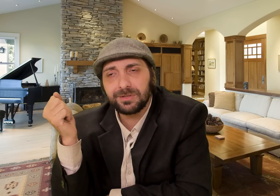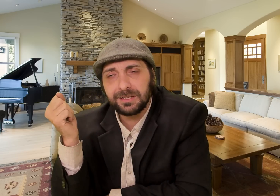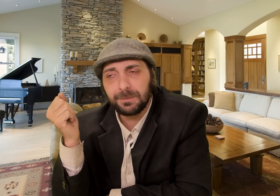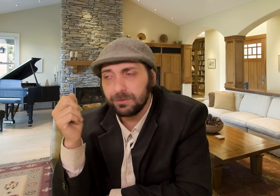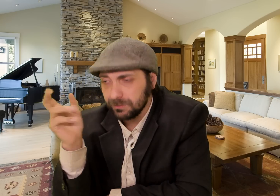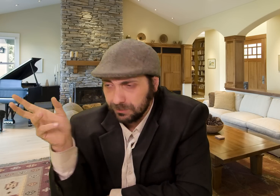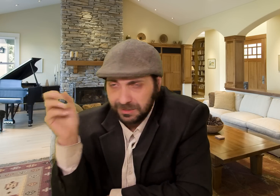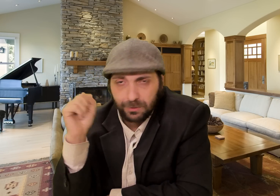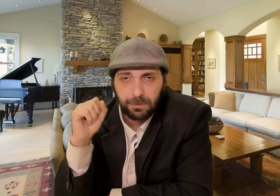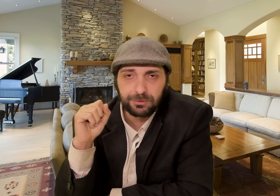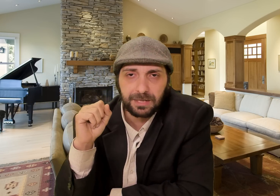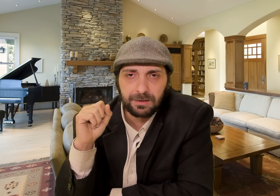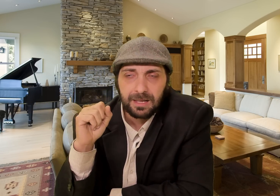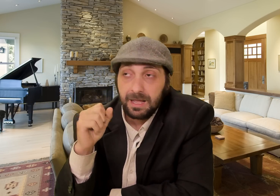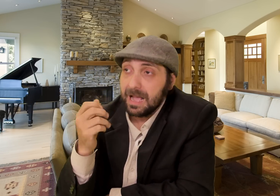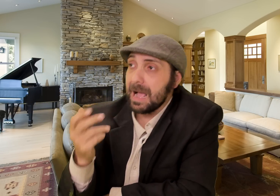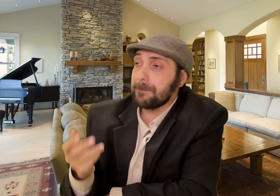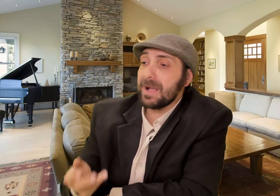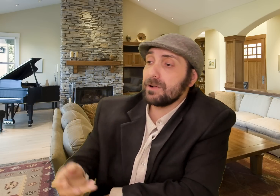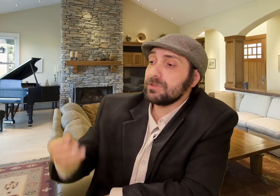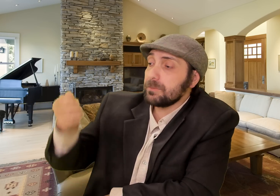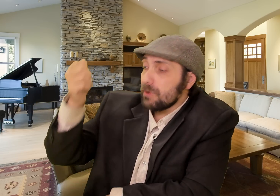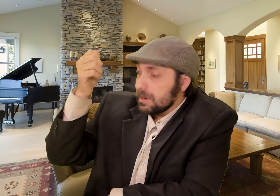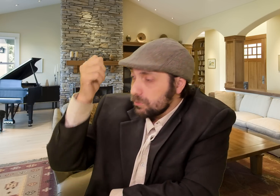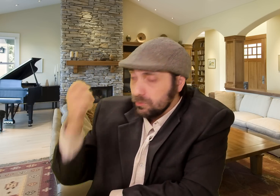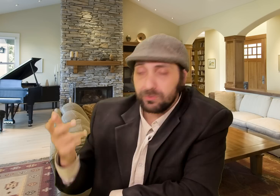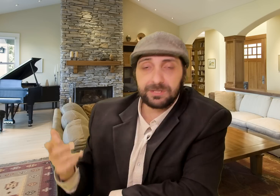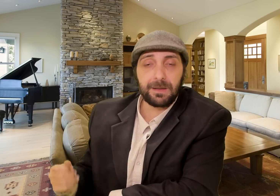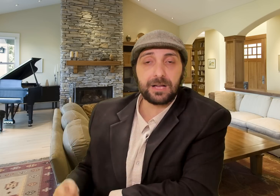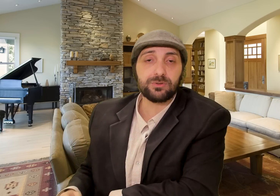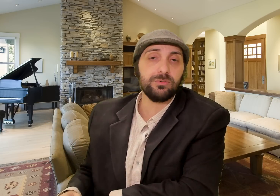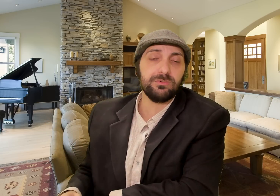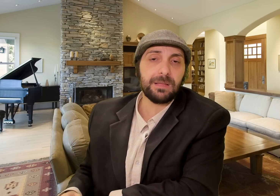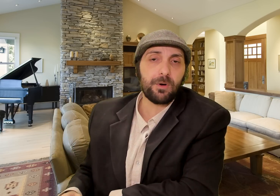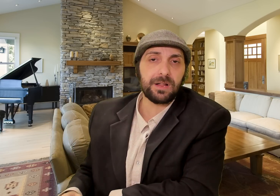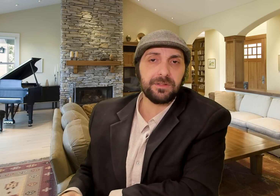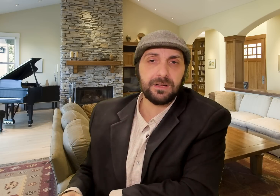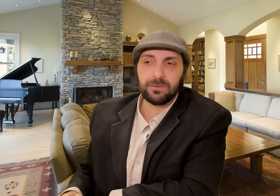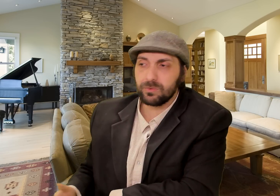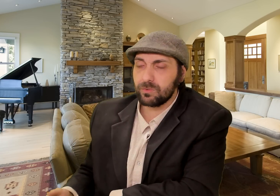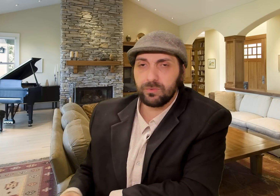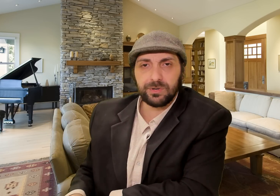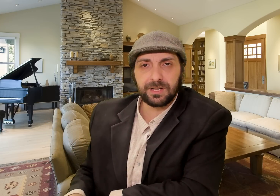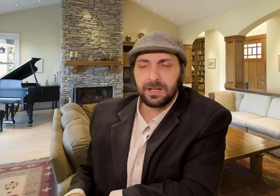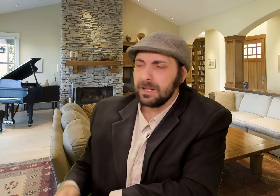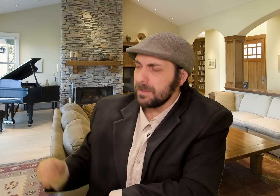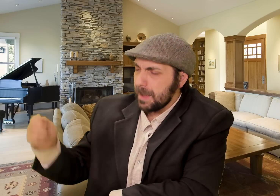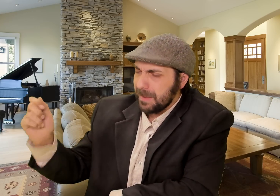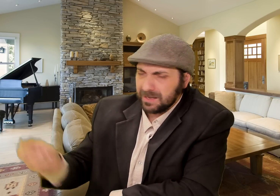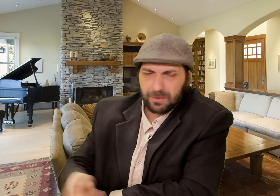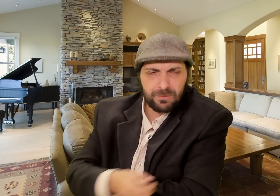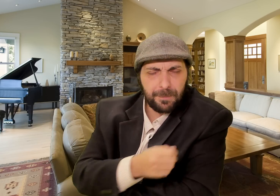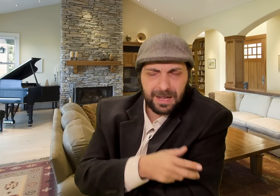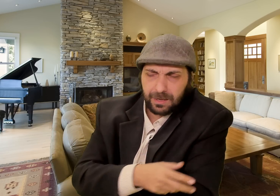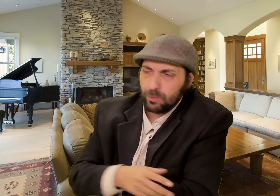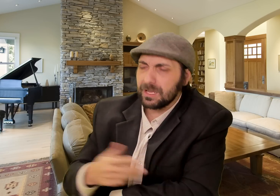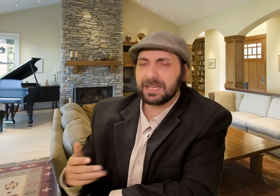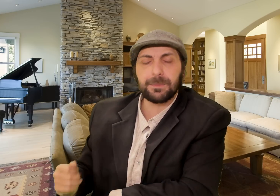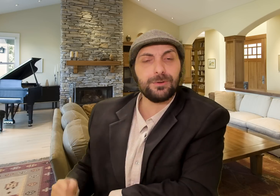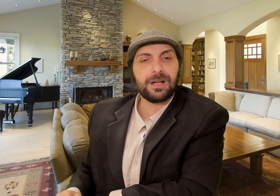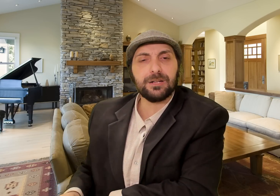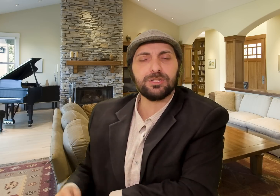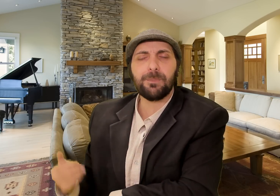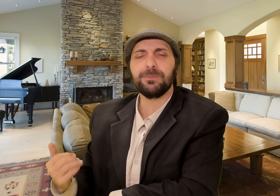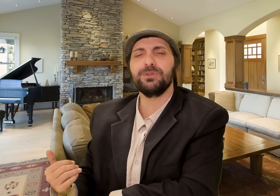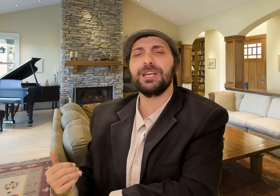todos aí também os gay com bolsonaro apaga o diabo de uma luz macho não demora não não cuida apaga um apaga